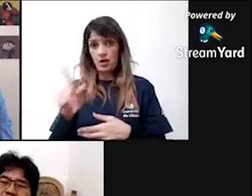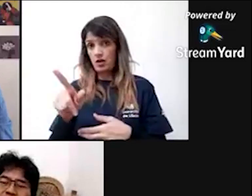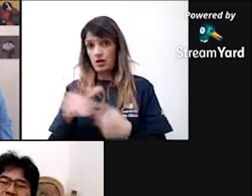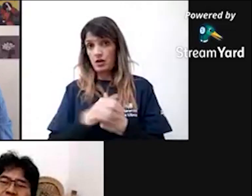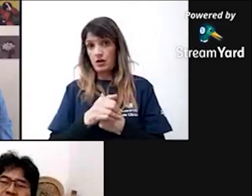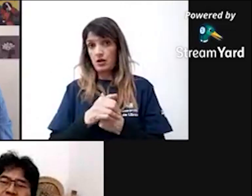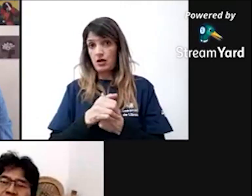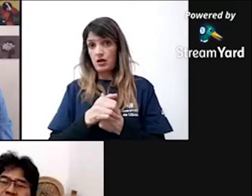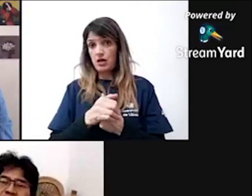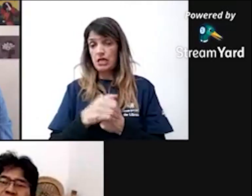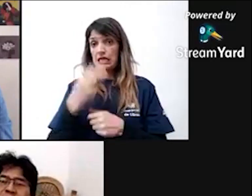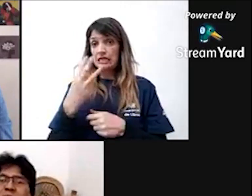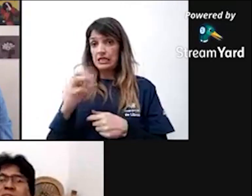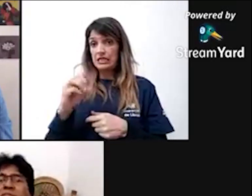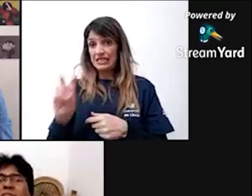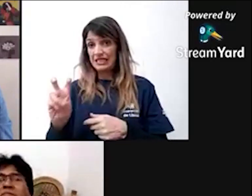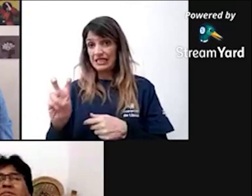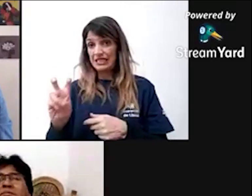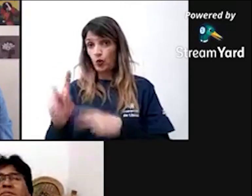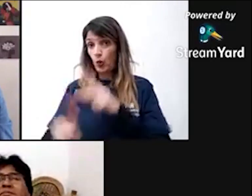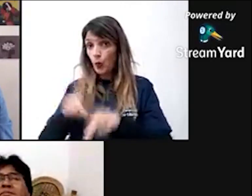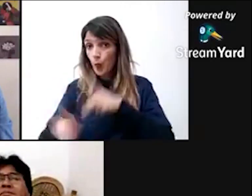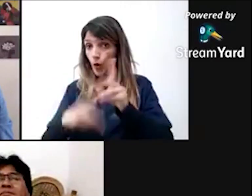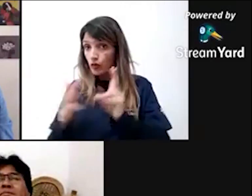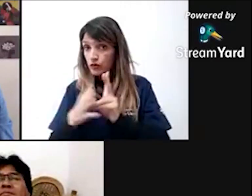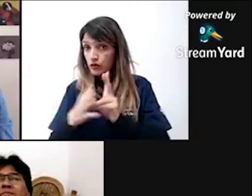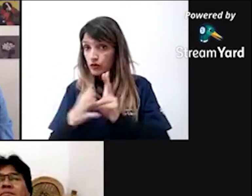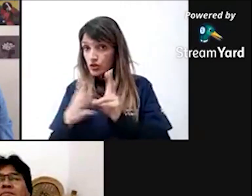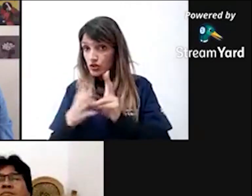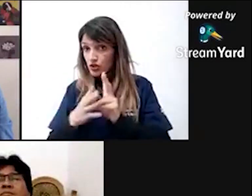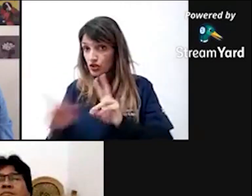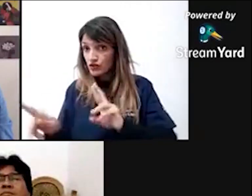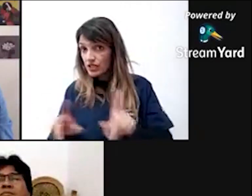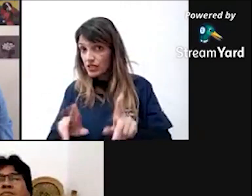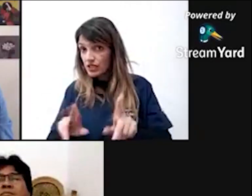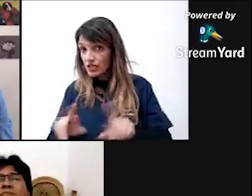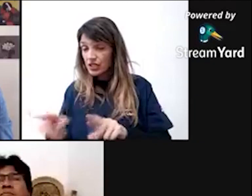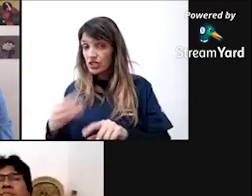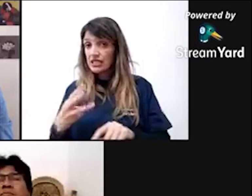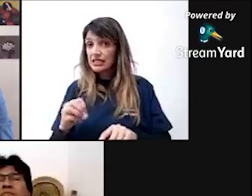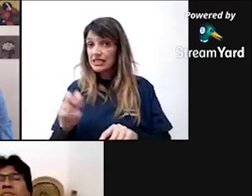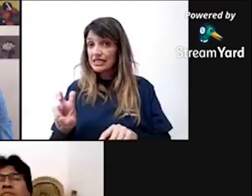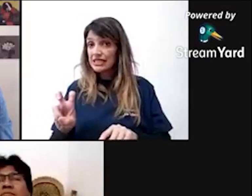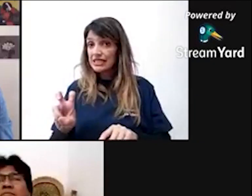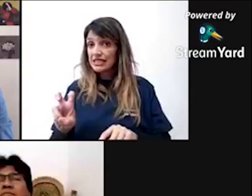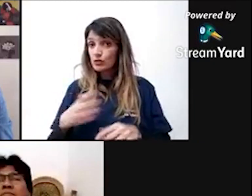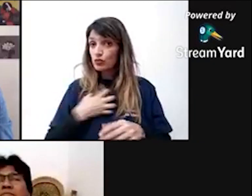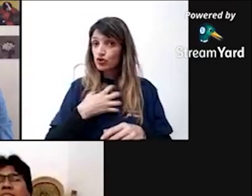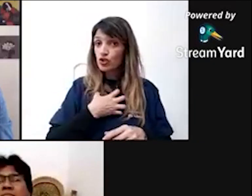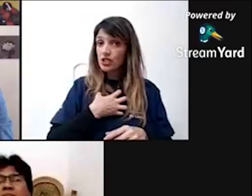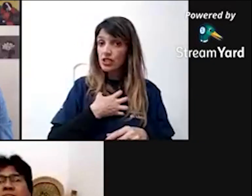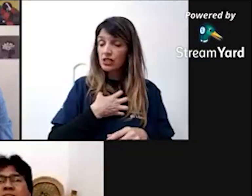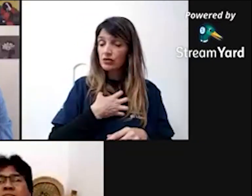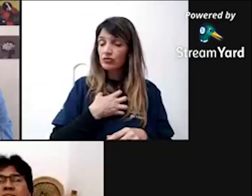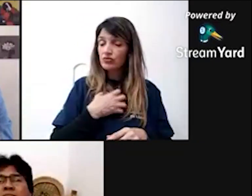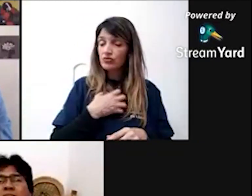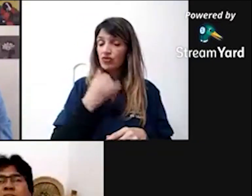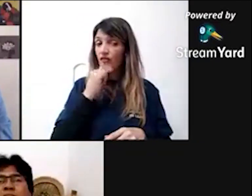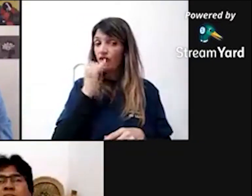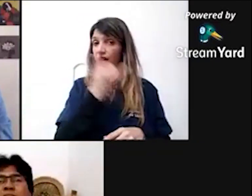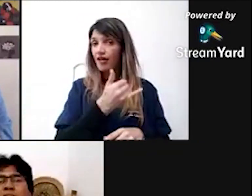são 305 povos indígenas diferentes. Ora, são 305 maneiras de nos chamar, né, de